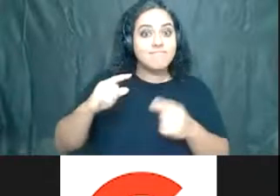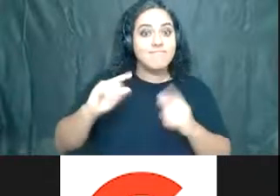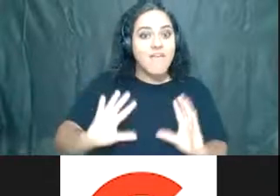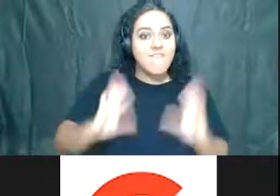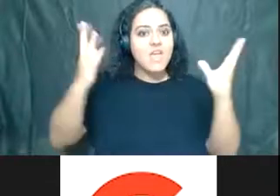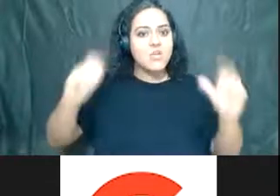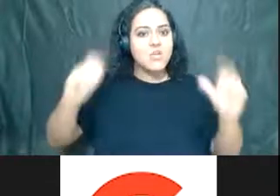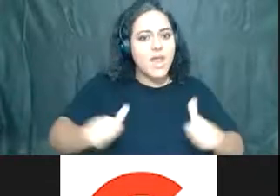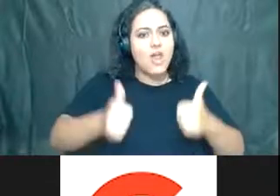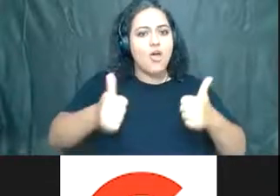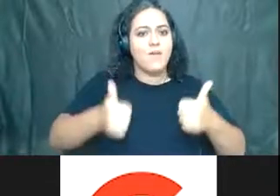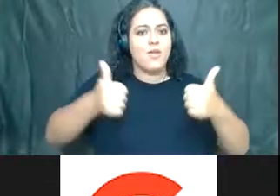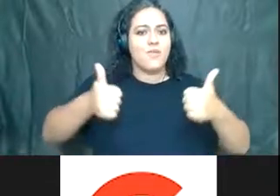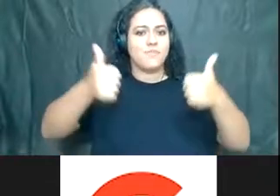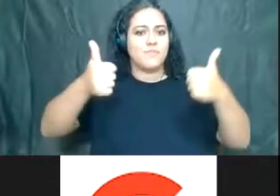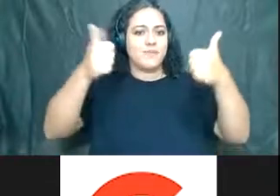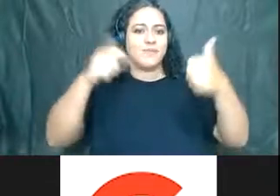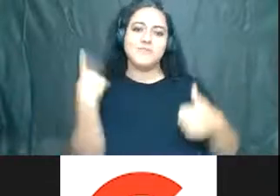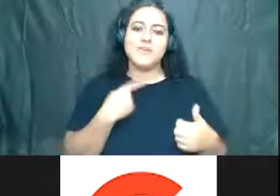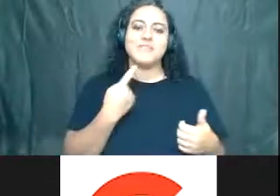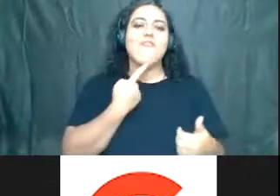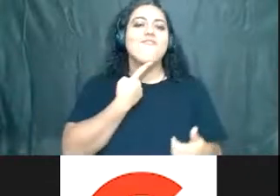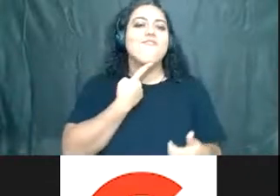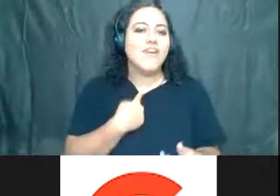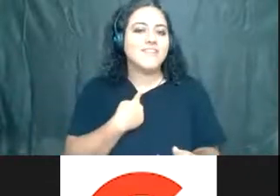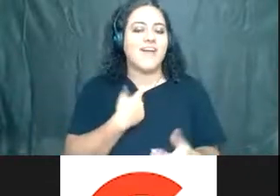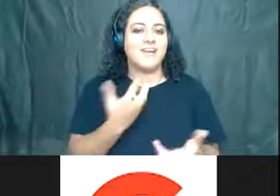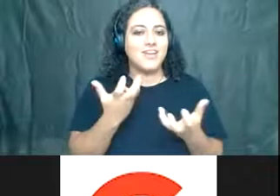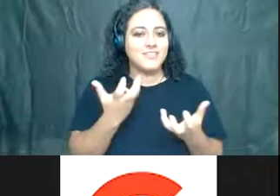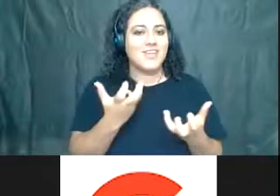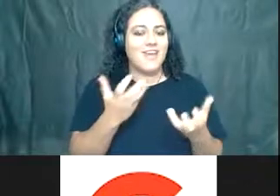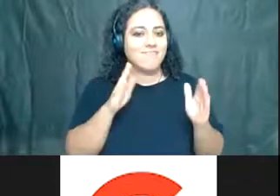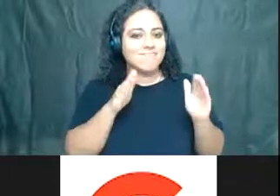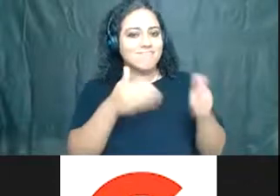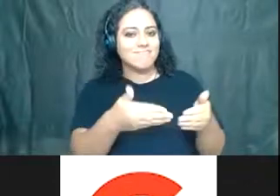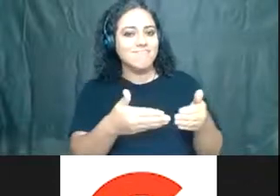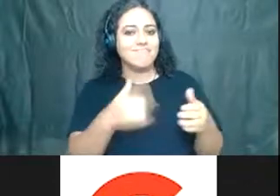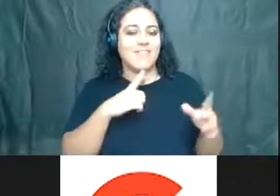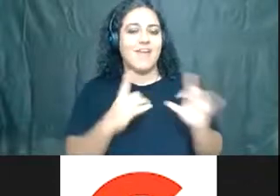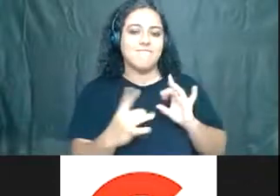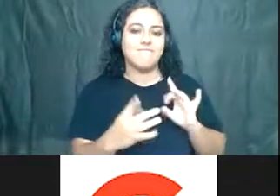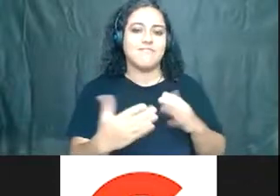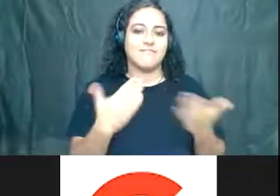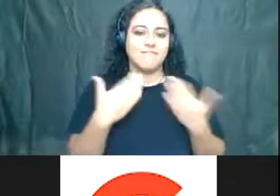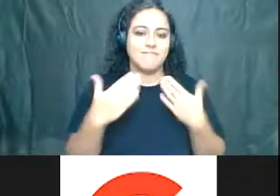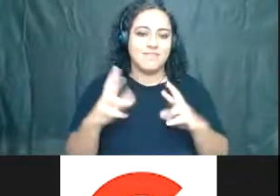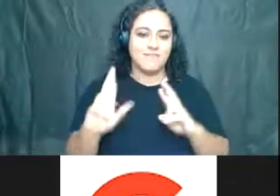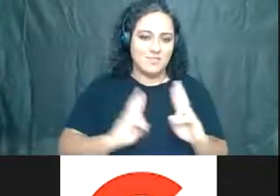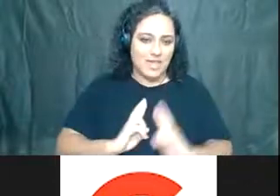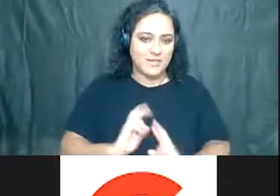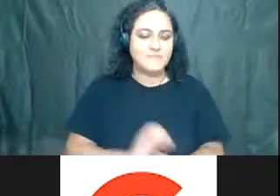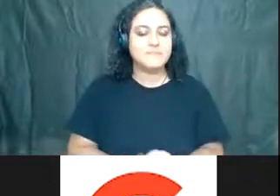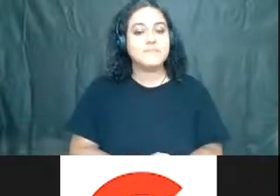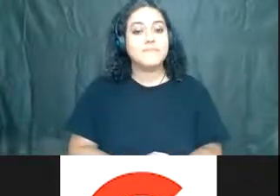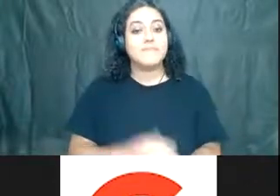essa a nossa intenção com esse feedback que nós precisamos.